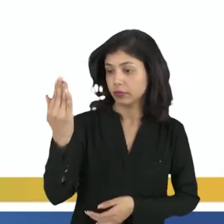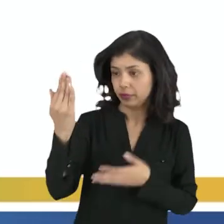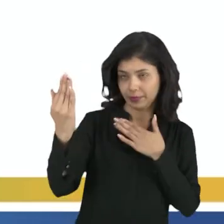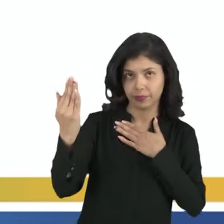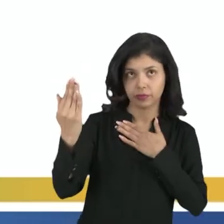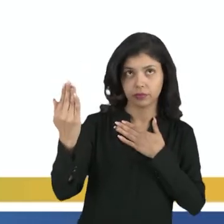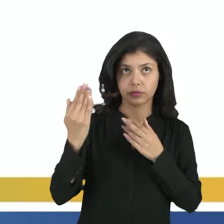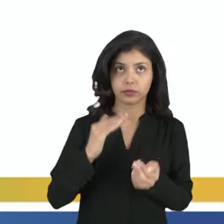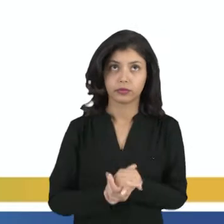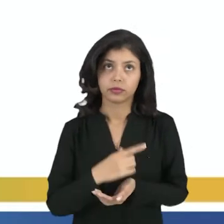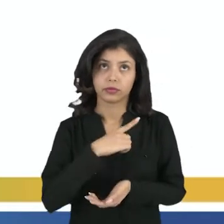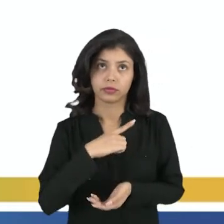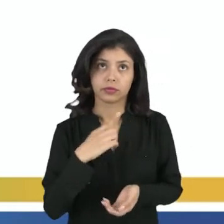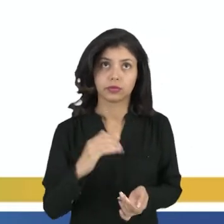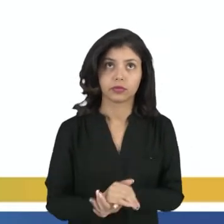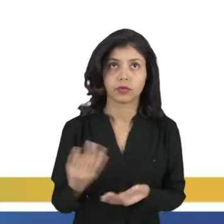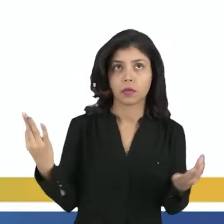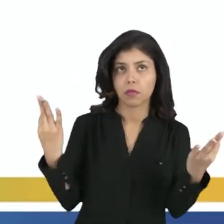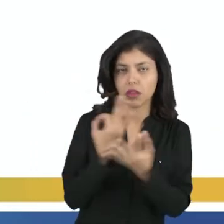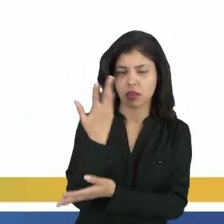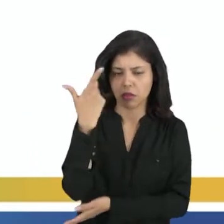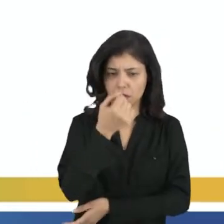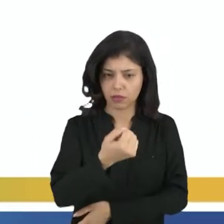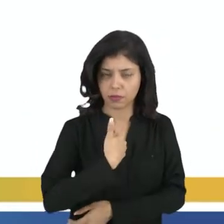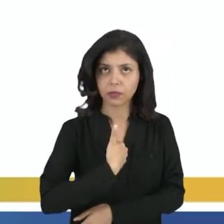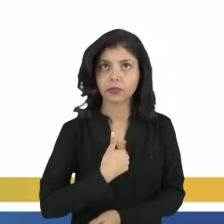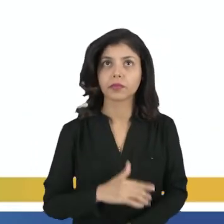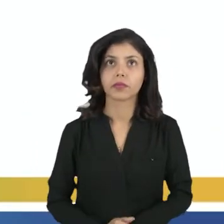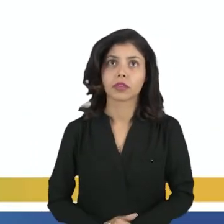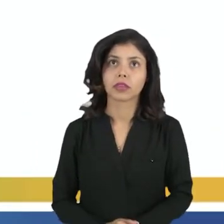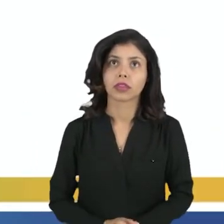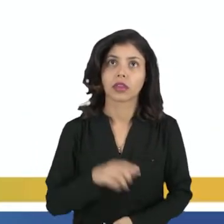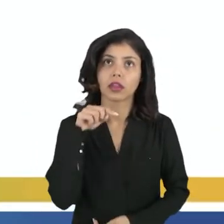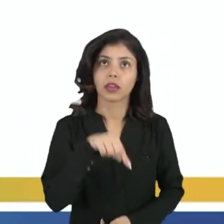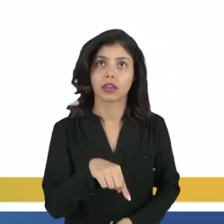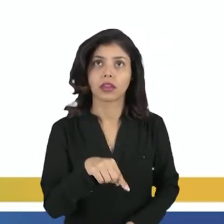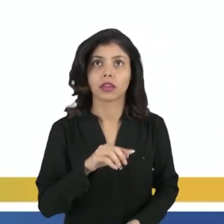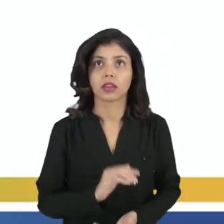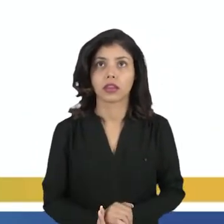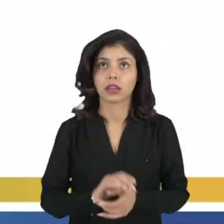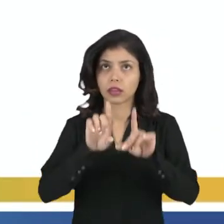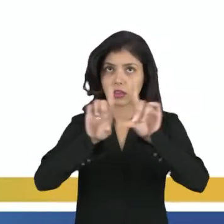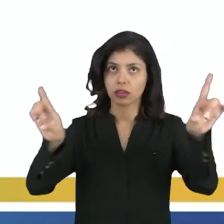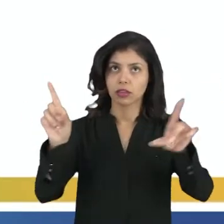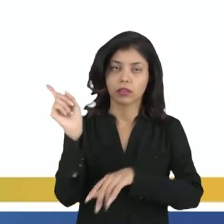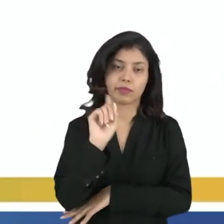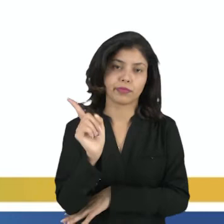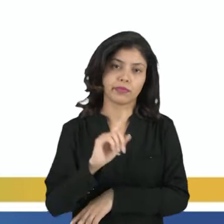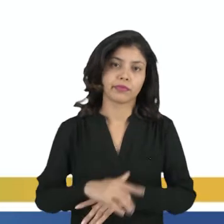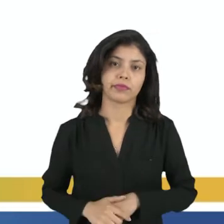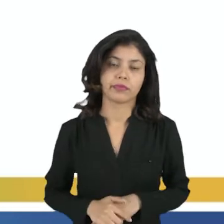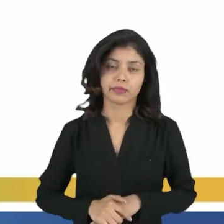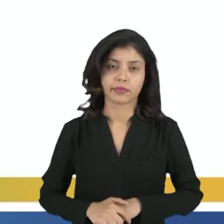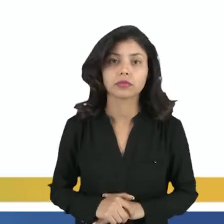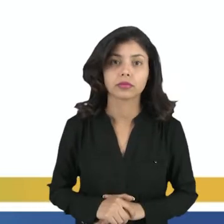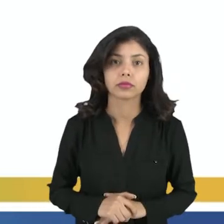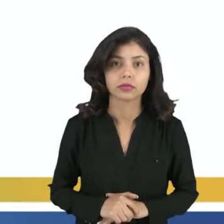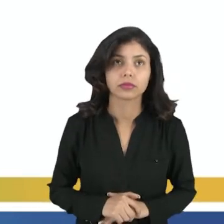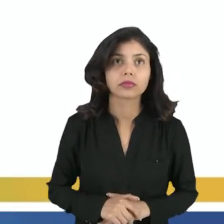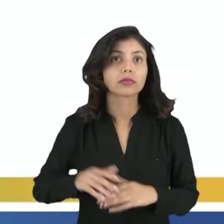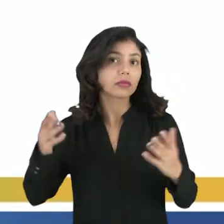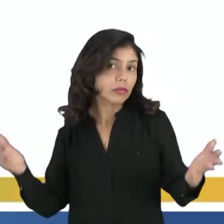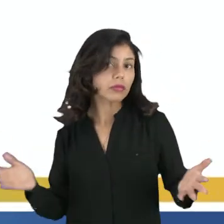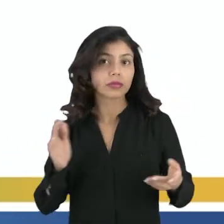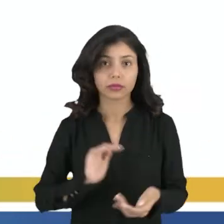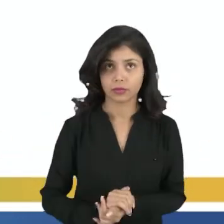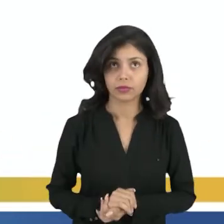Espelho, espelho meu, existe uma garota mais linda do que eu? Aí o espelho responde, nesta tira não.